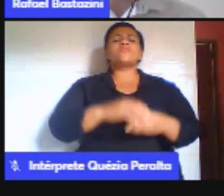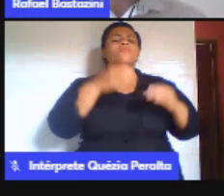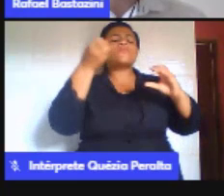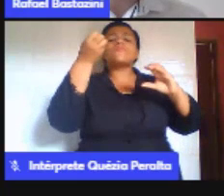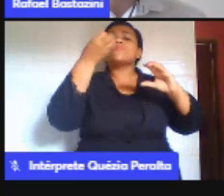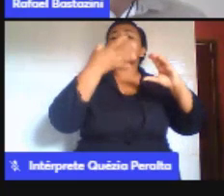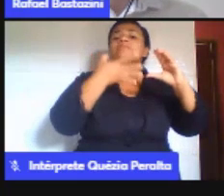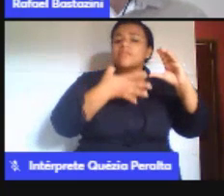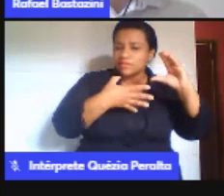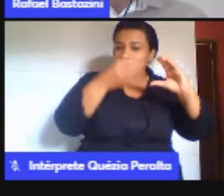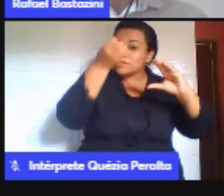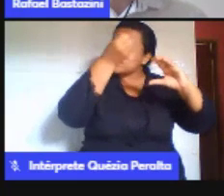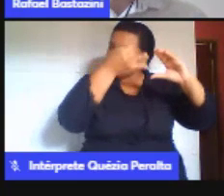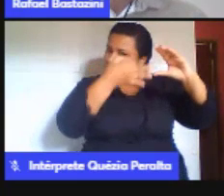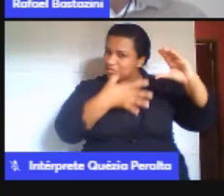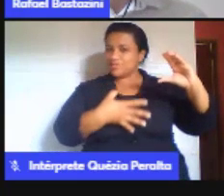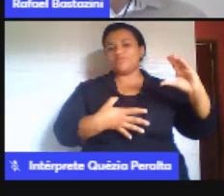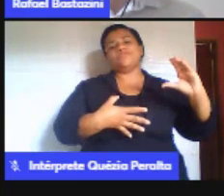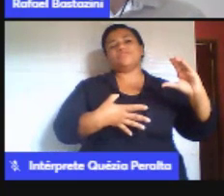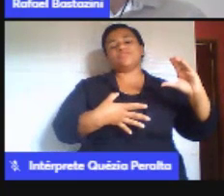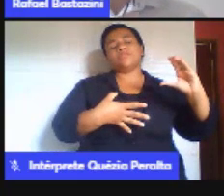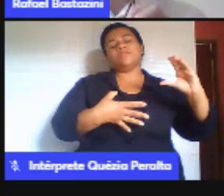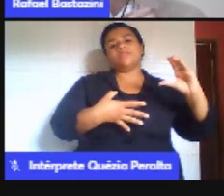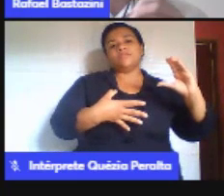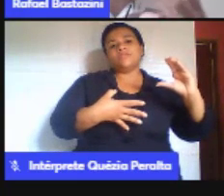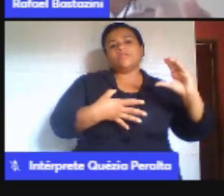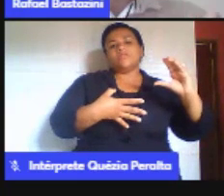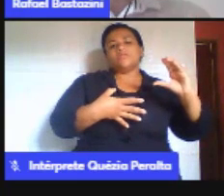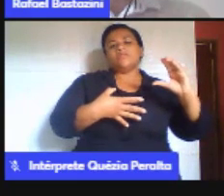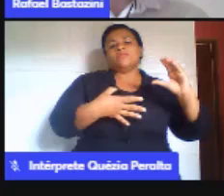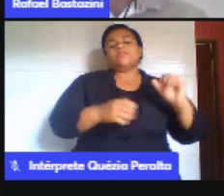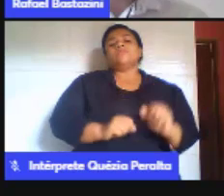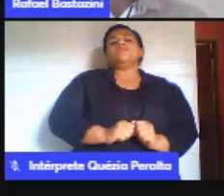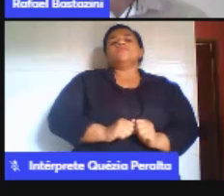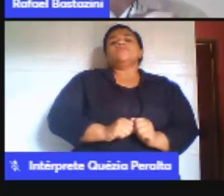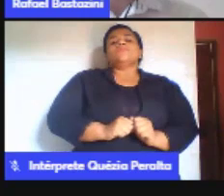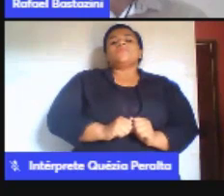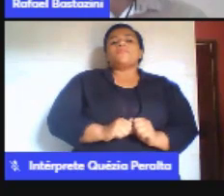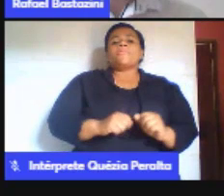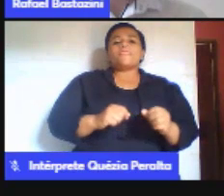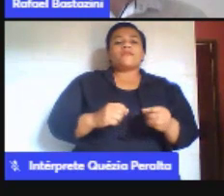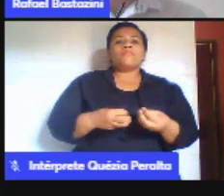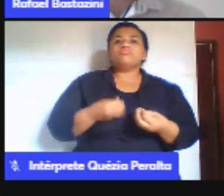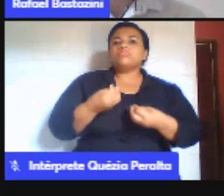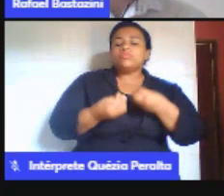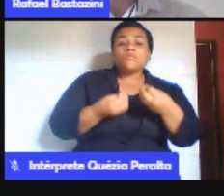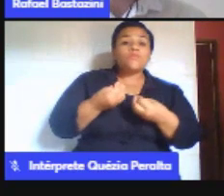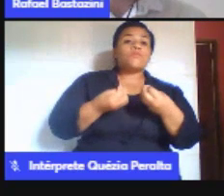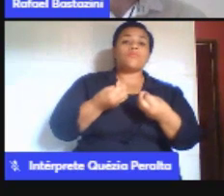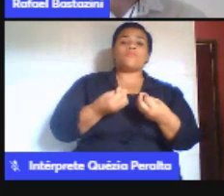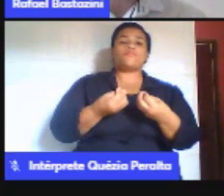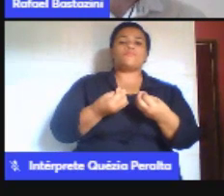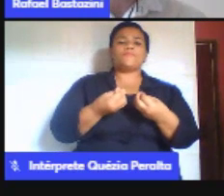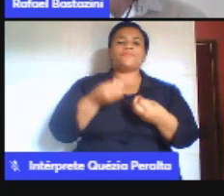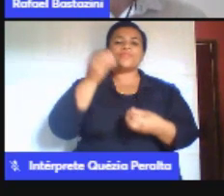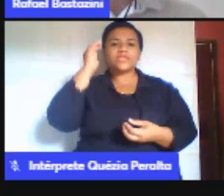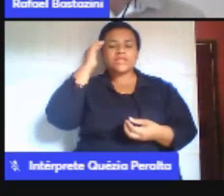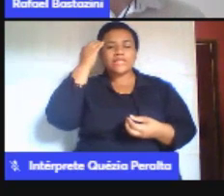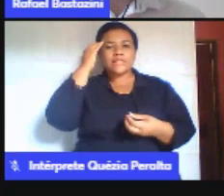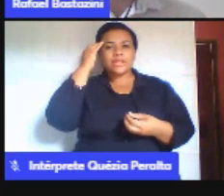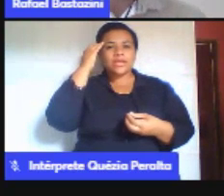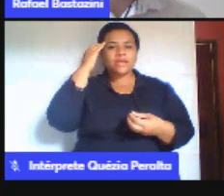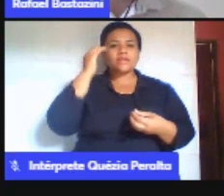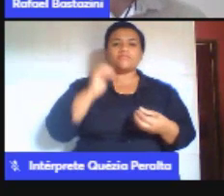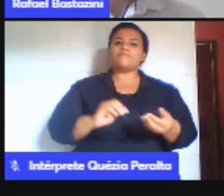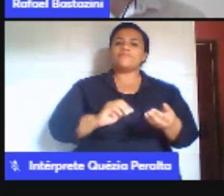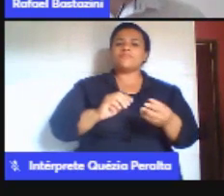desse material, quais são, como que a gente pode interpretá-lo de maneira significativa. Então,